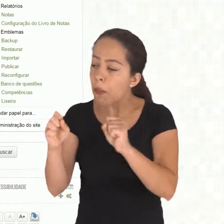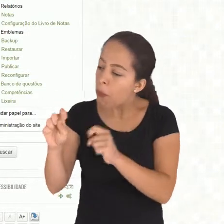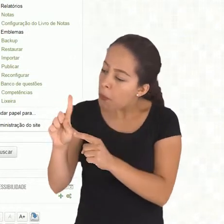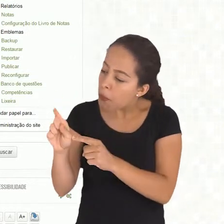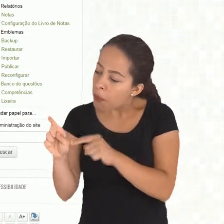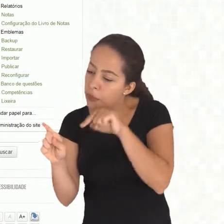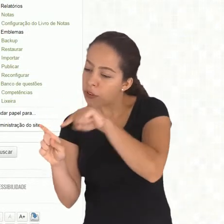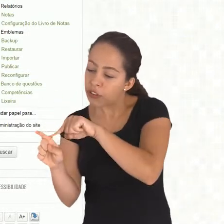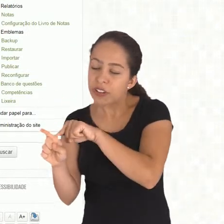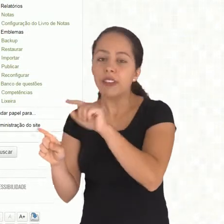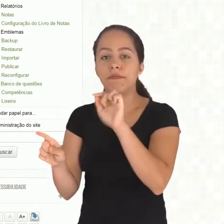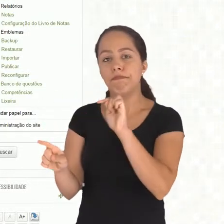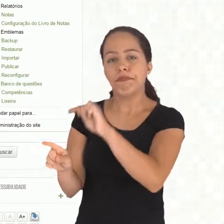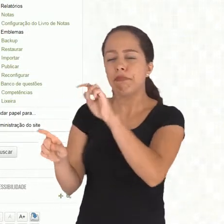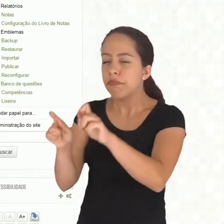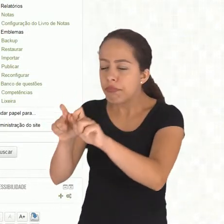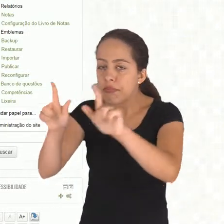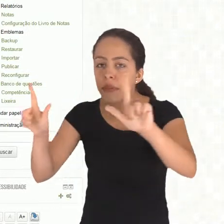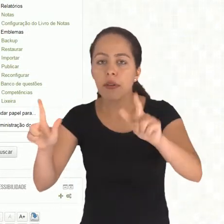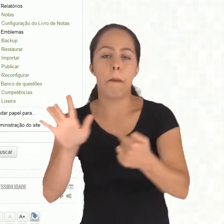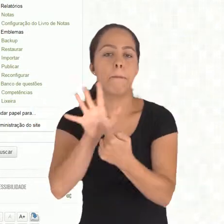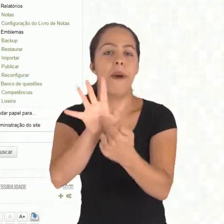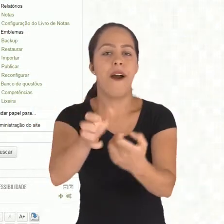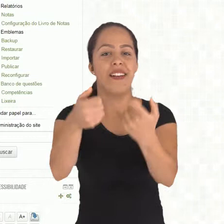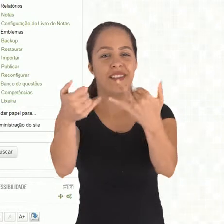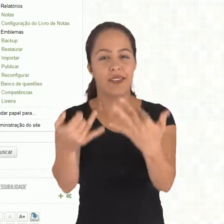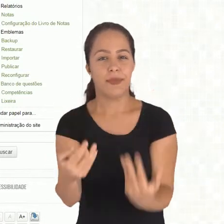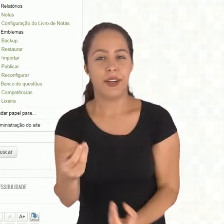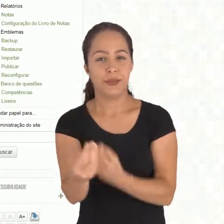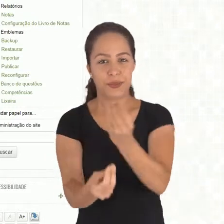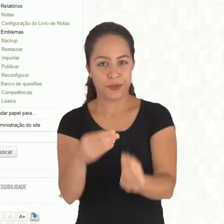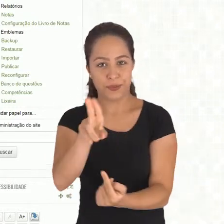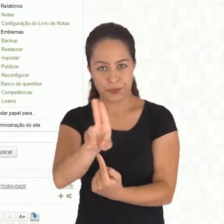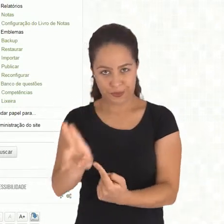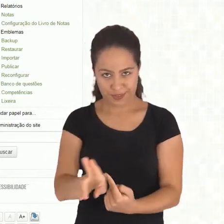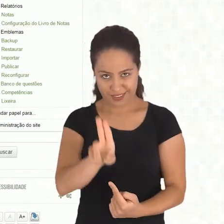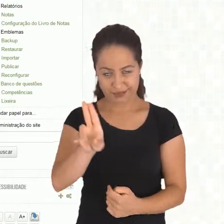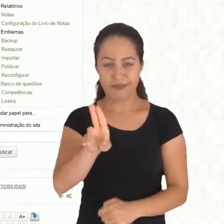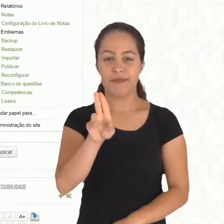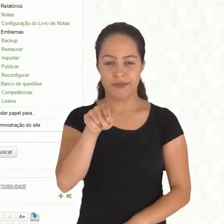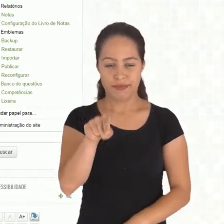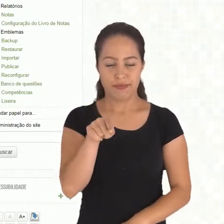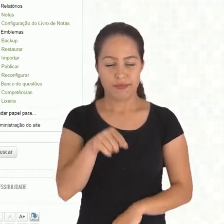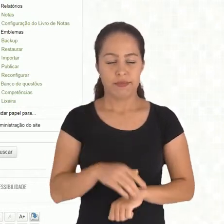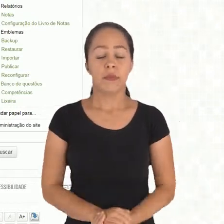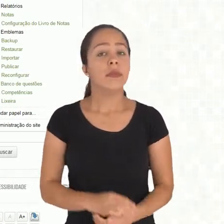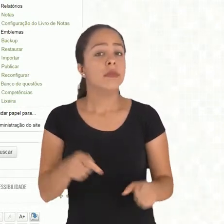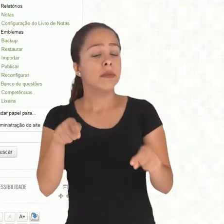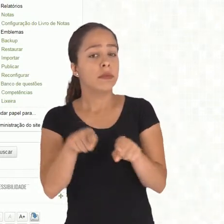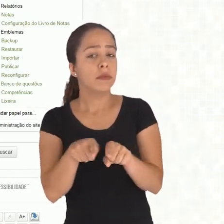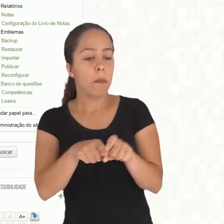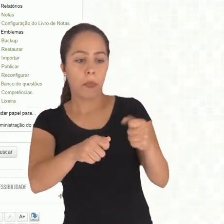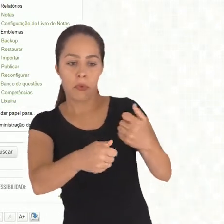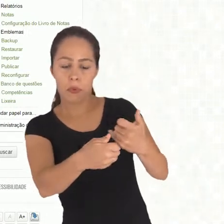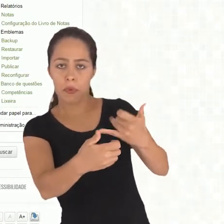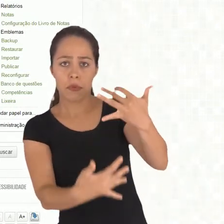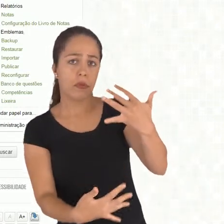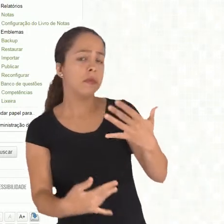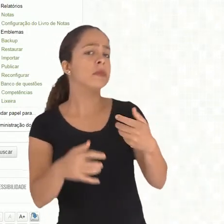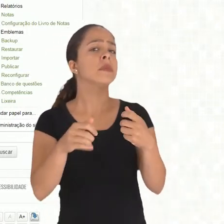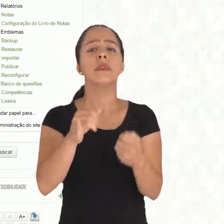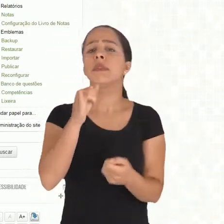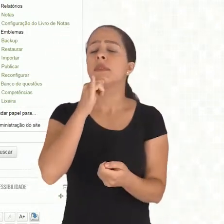na interrogação para poder ler as informações. Ela pode se dar, de algumas maneiras, o jeito que vai